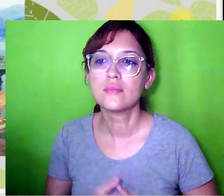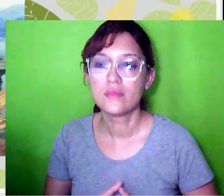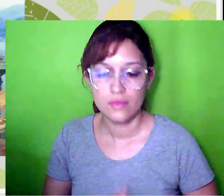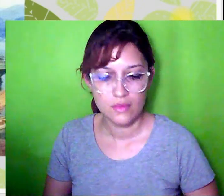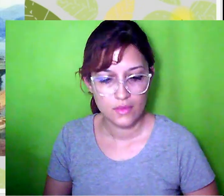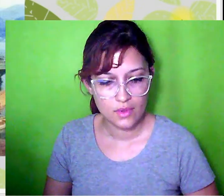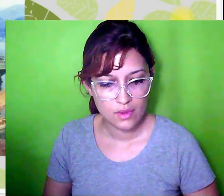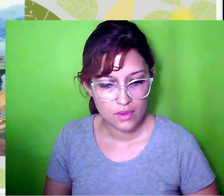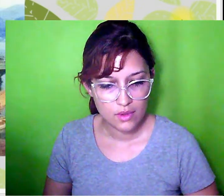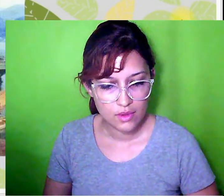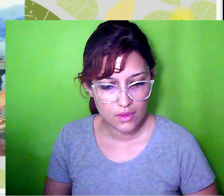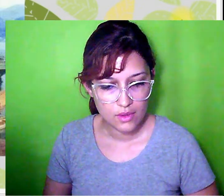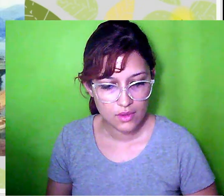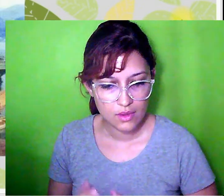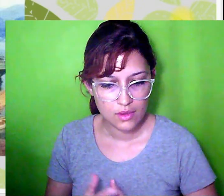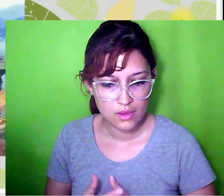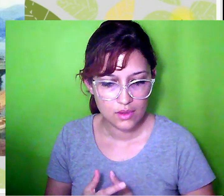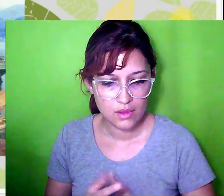exemplo.